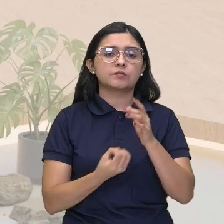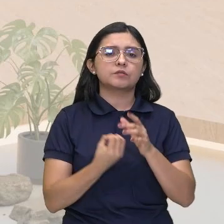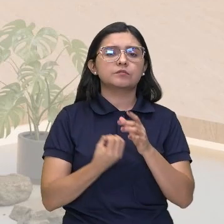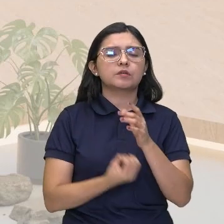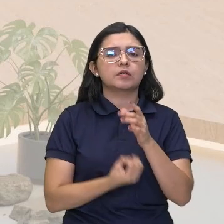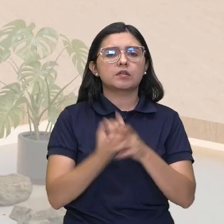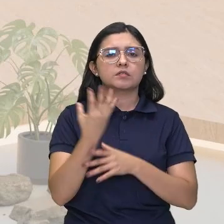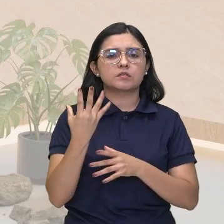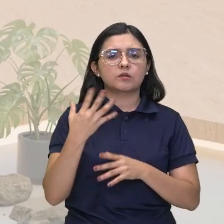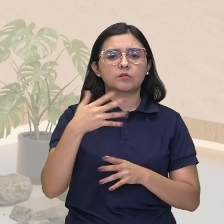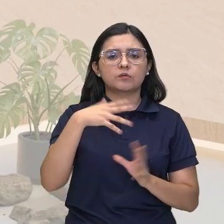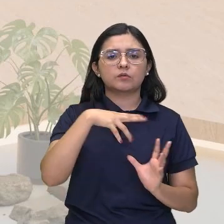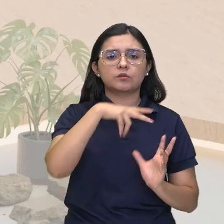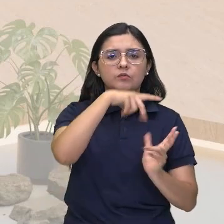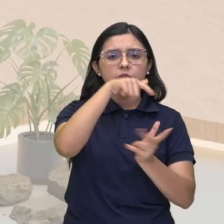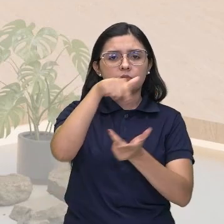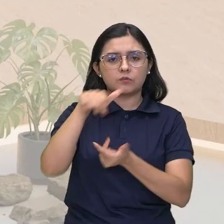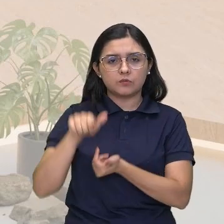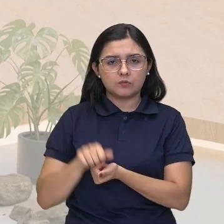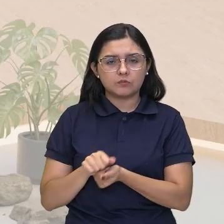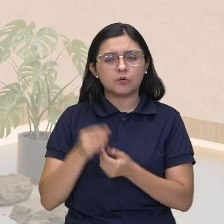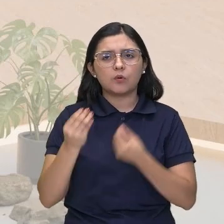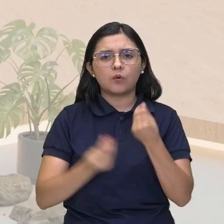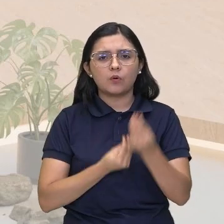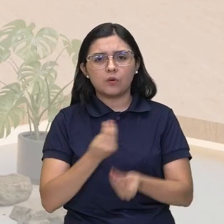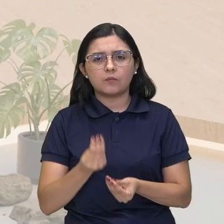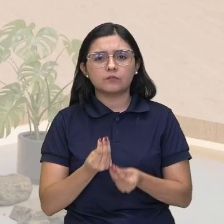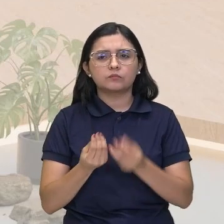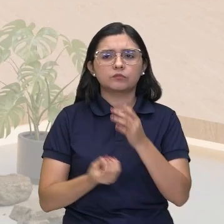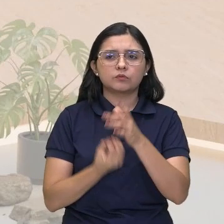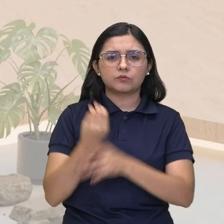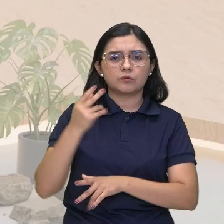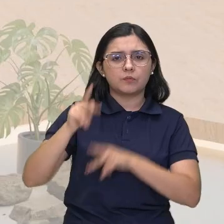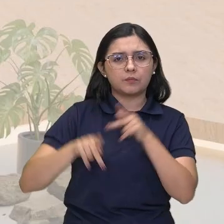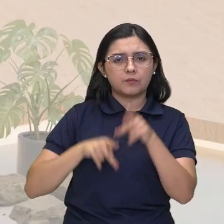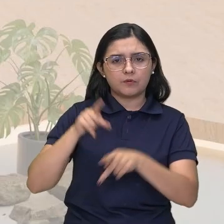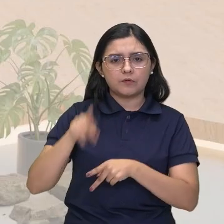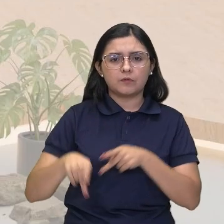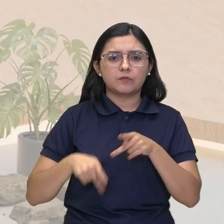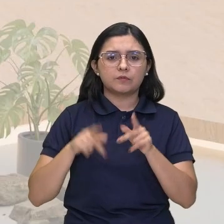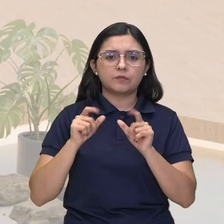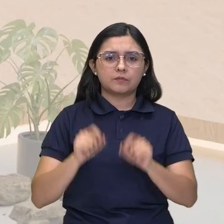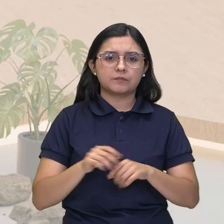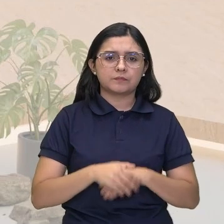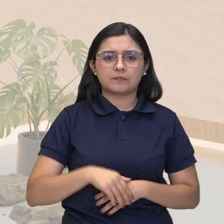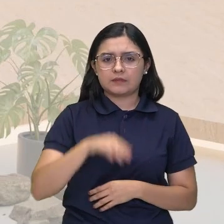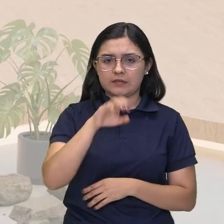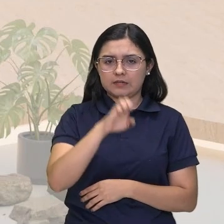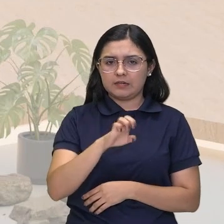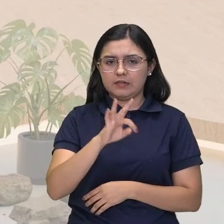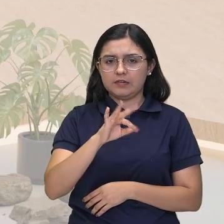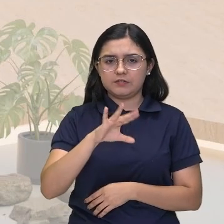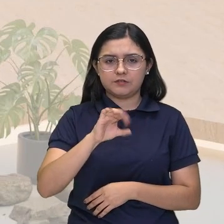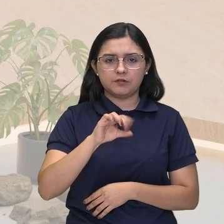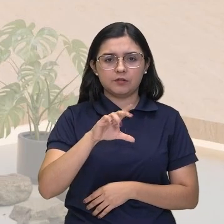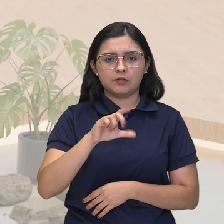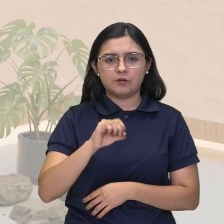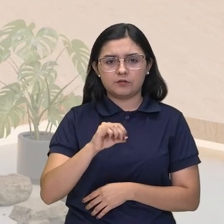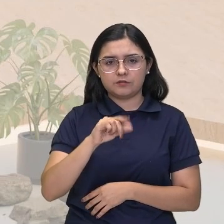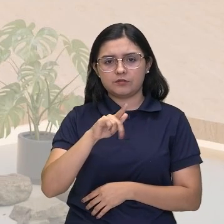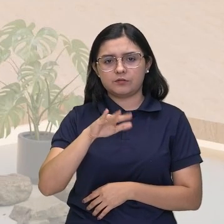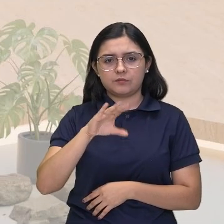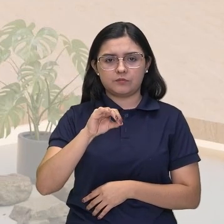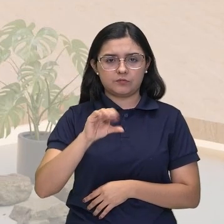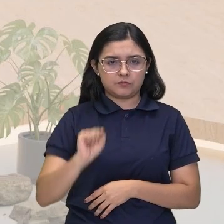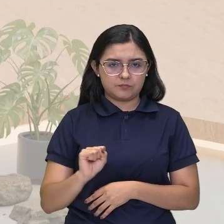que eles surgiram, como que surgiu o universo, como que surgiu aquele povo, né? Então, aí os mitos chamados mitos etiológicos, que são aqueles que tratam da